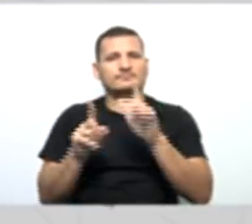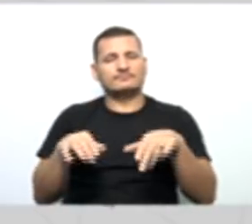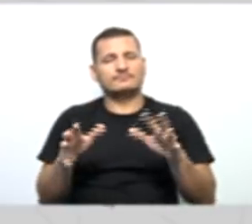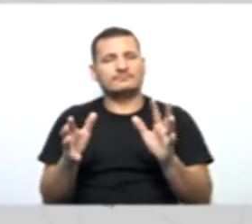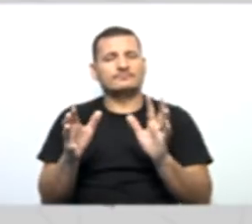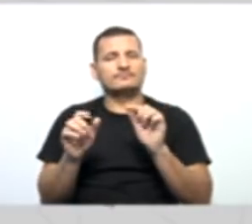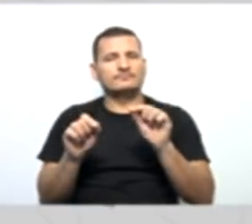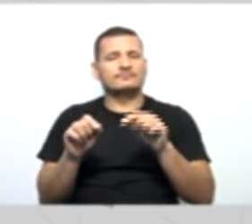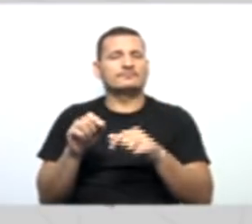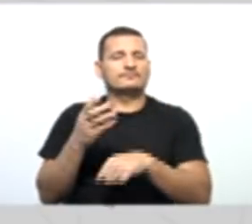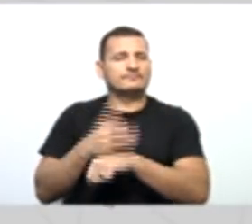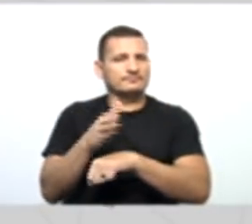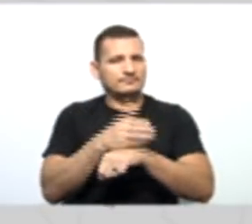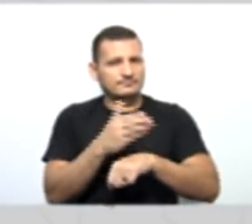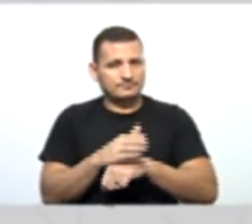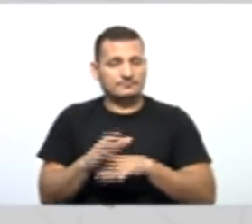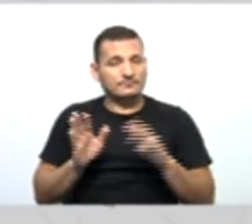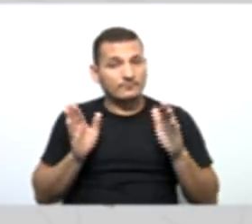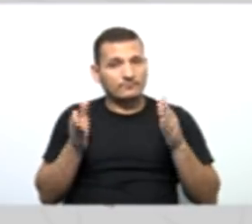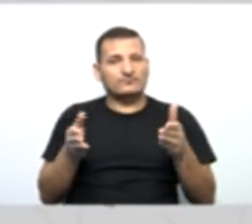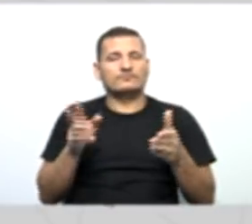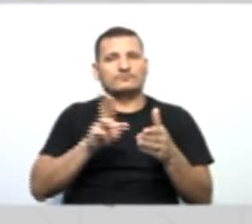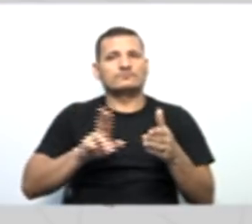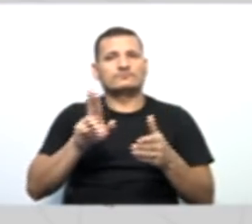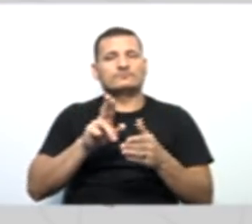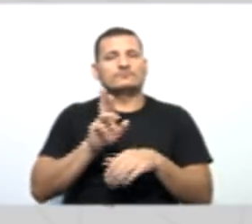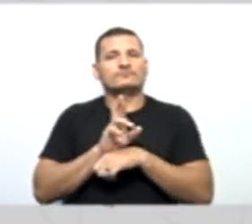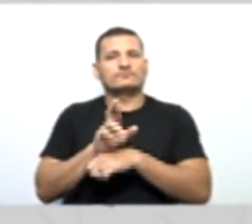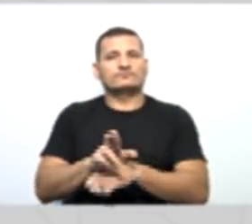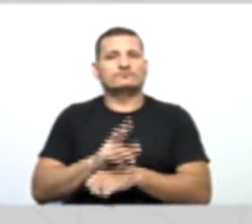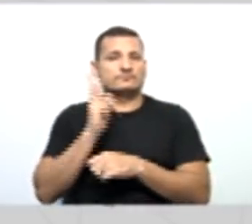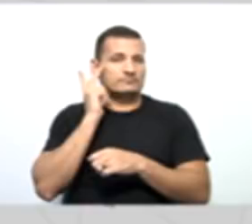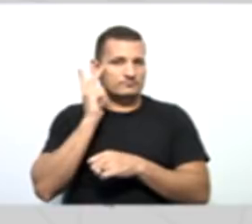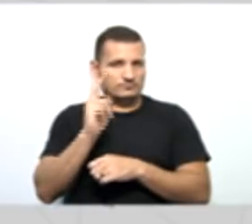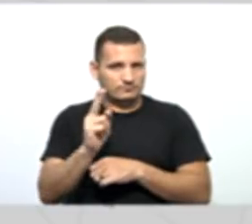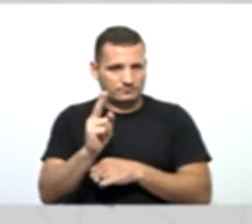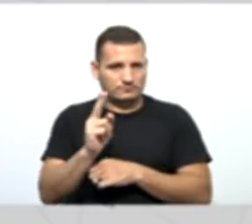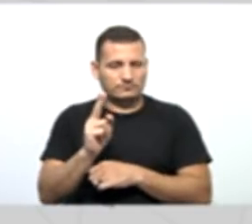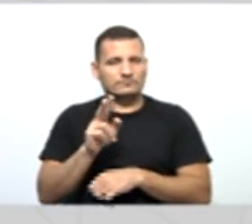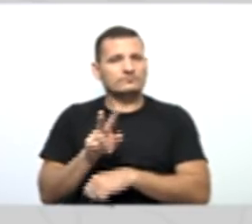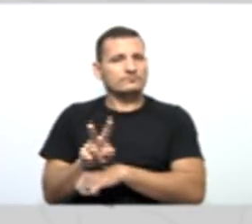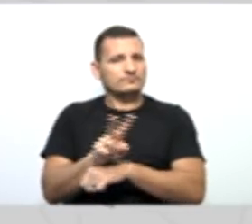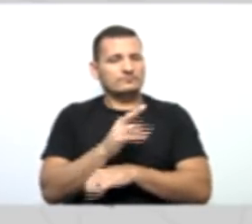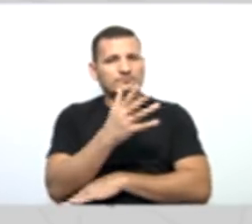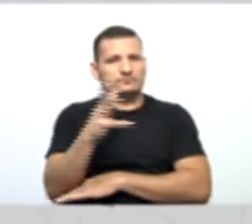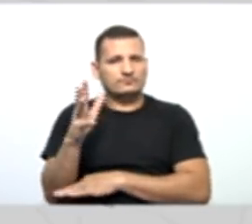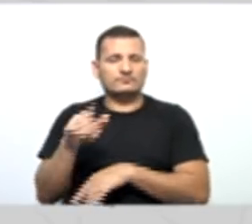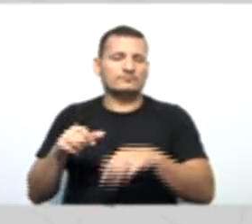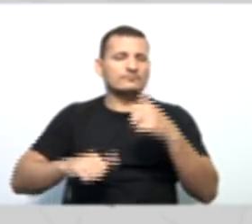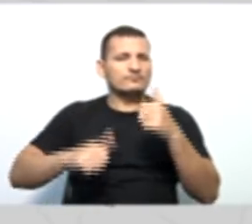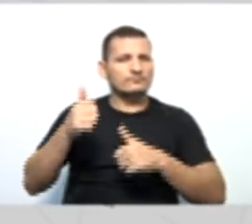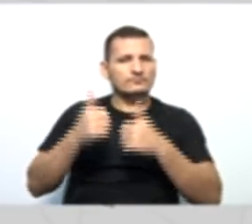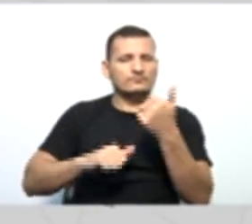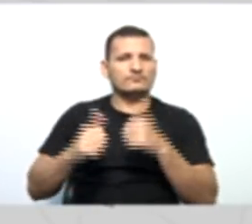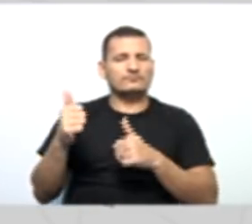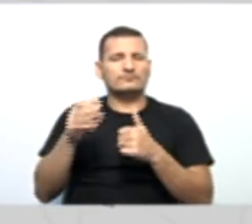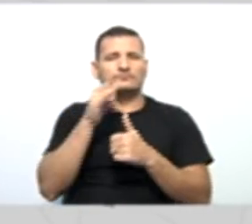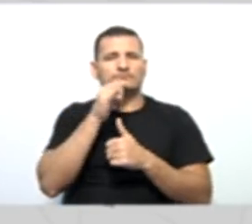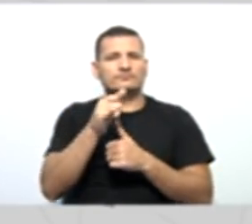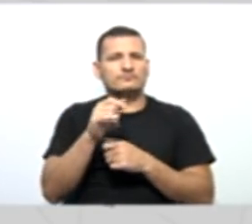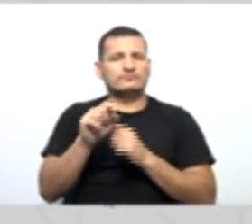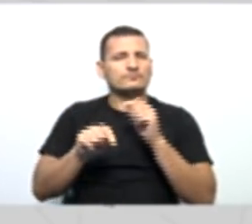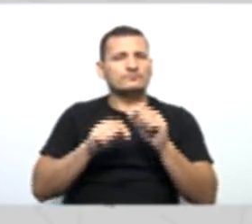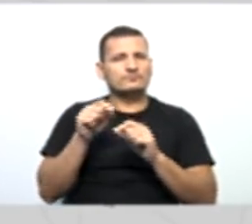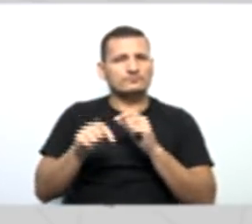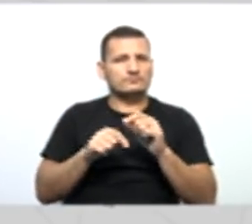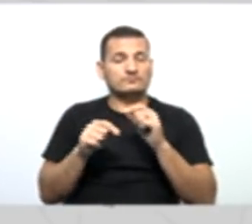visa coordenar o uso dos recursos naturais, proteger e preservar o meio ambiente, além de avaliar se o que está